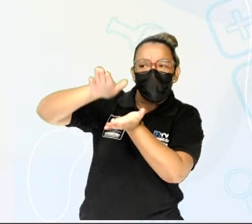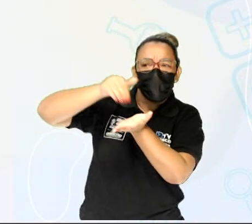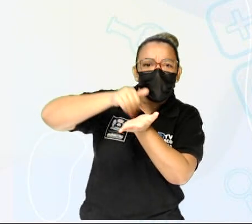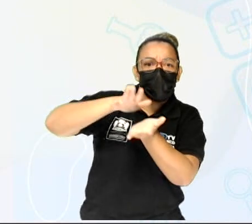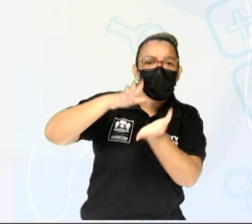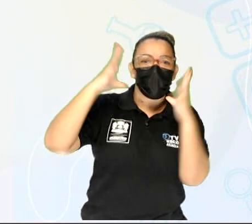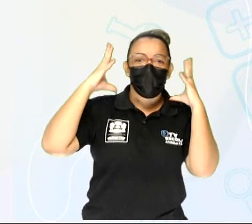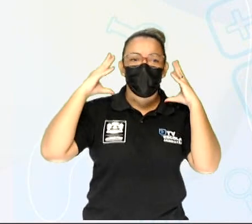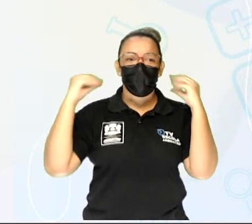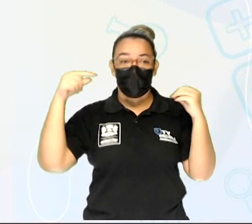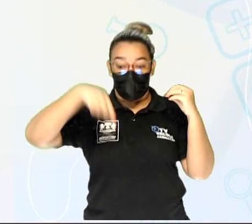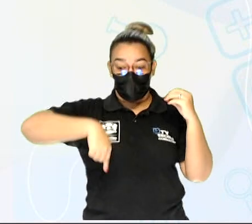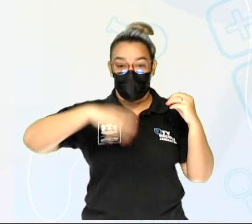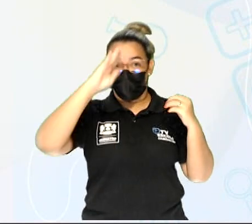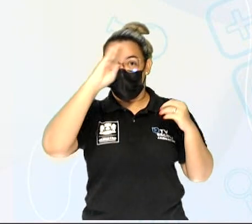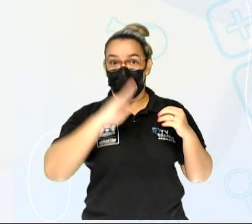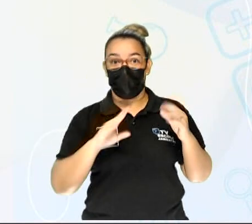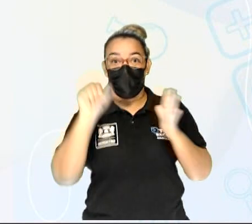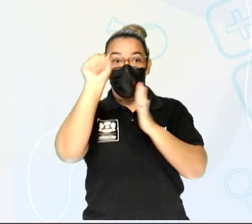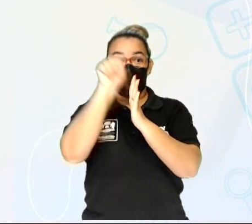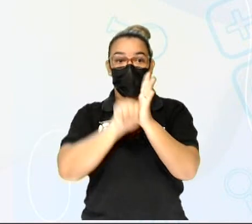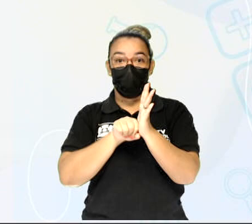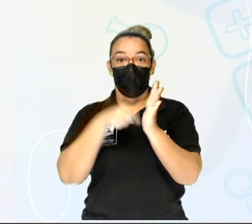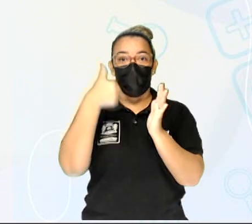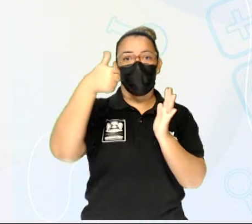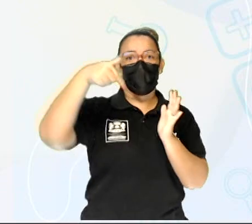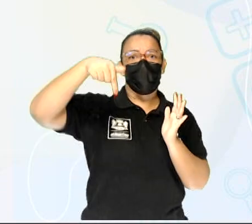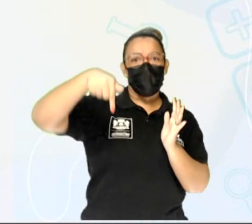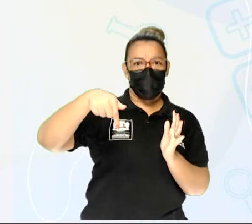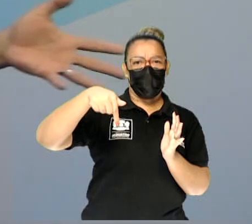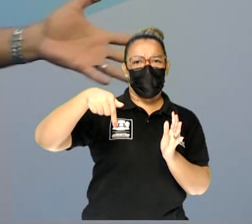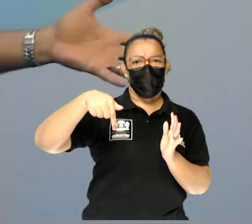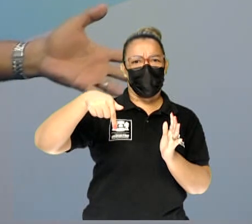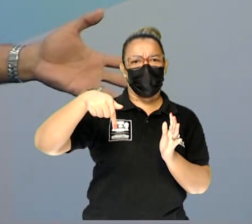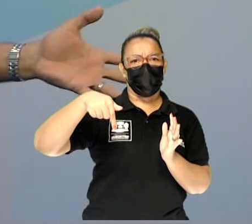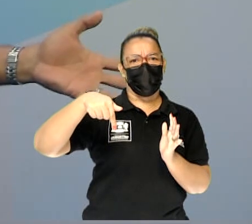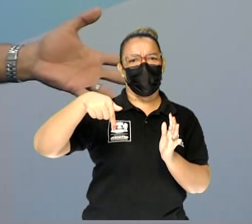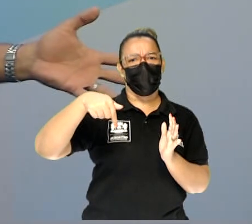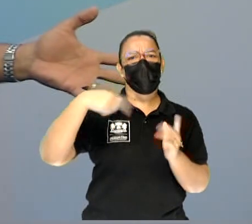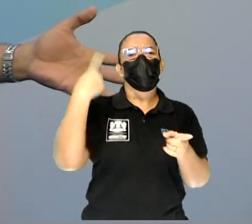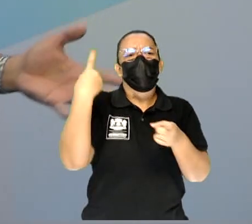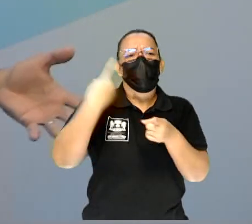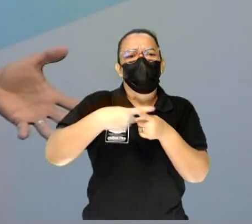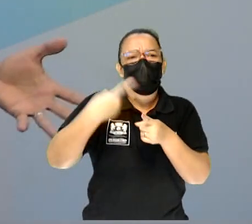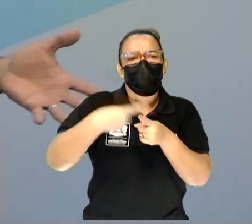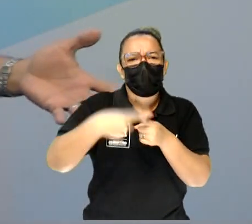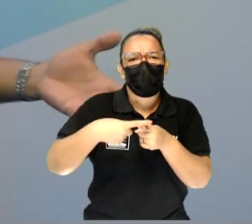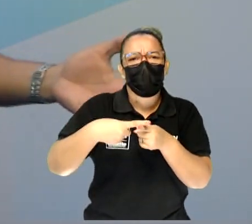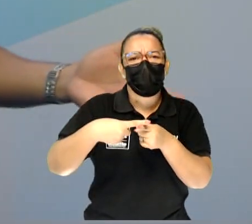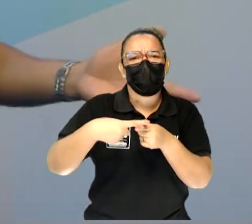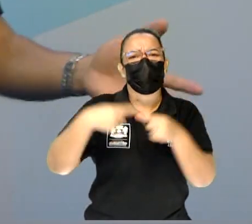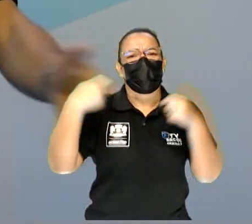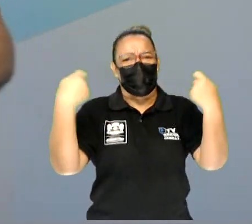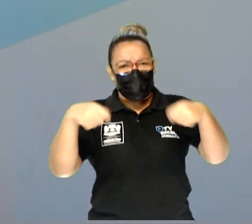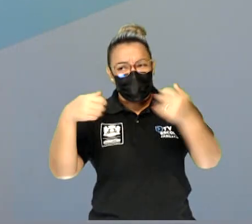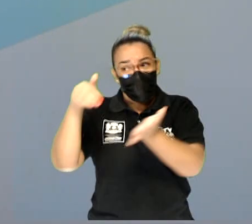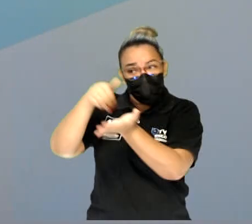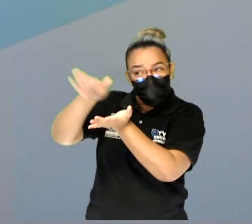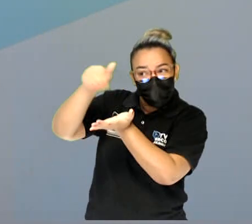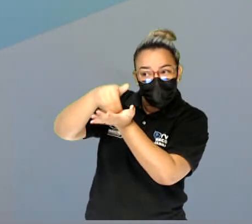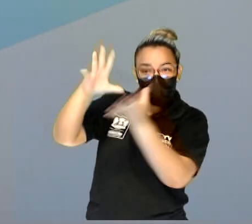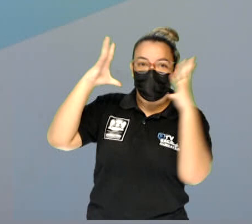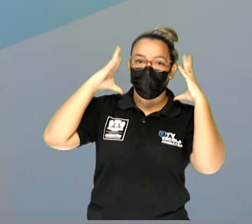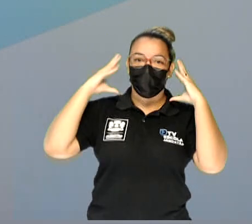dos holandeses no Brasil no século XVII? Se estava tudo indo tão bem com Maurício Nassau, por que tinha que expulsar os